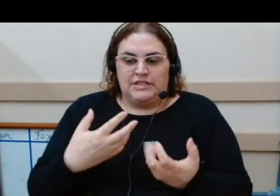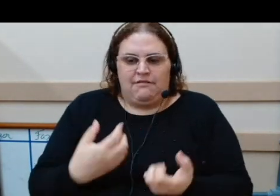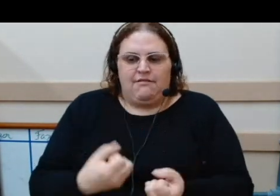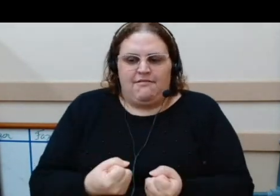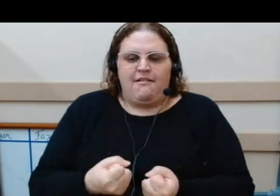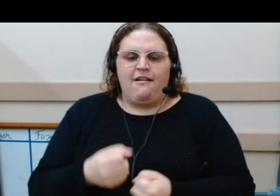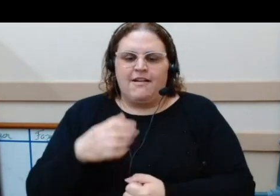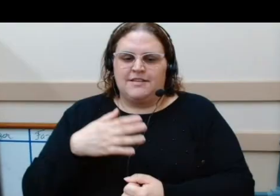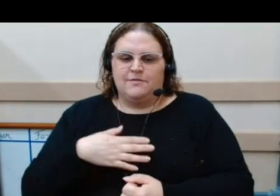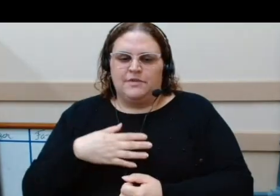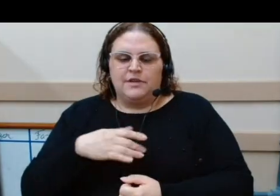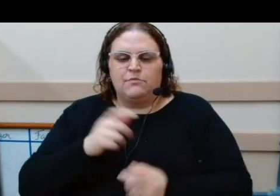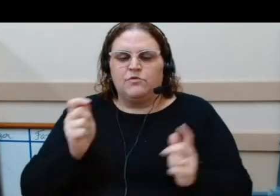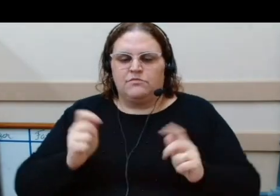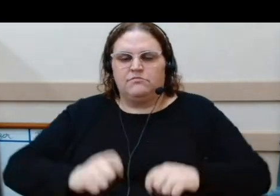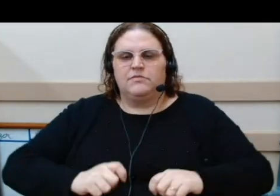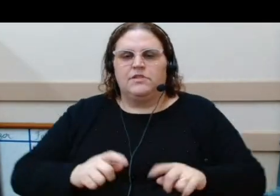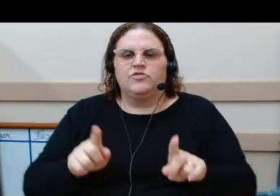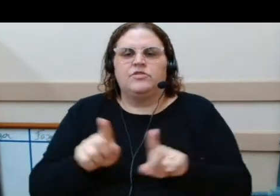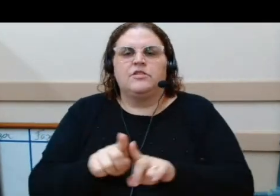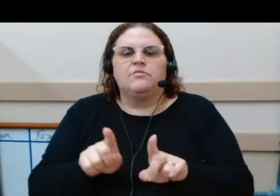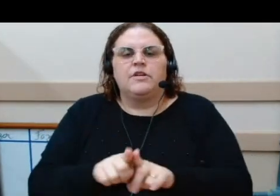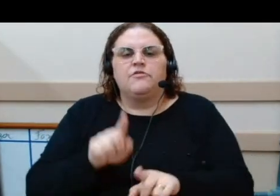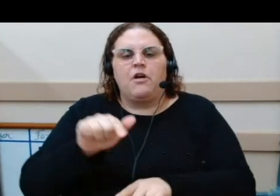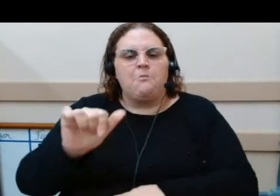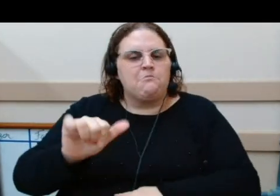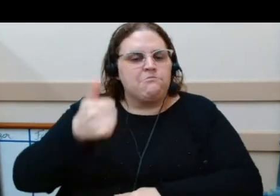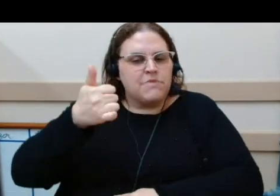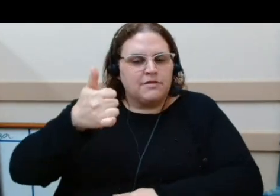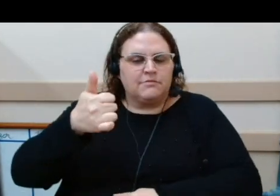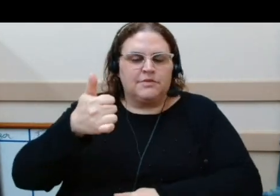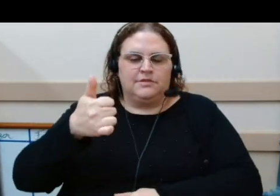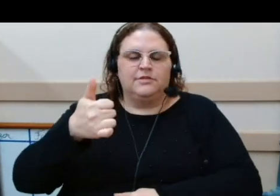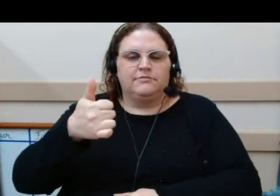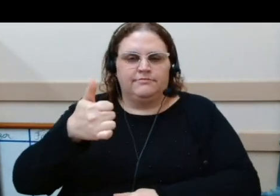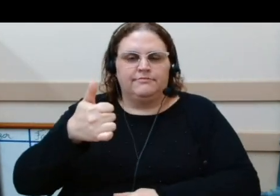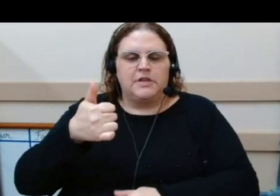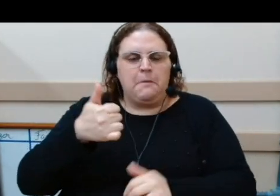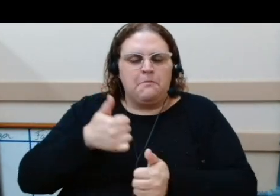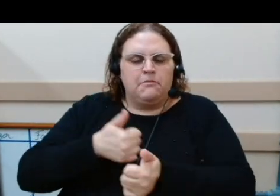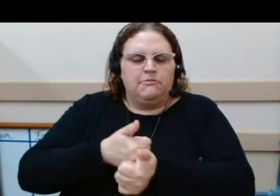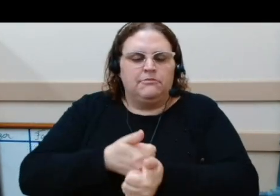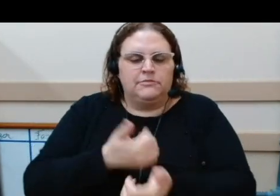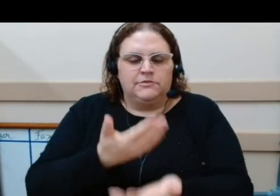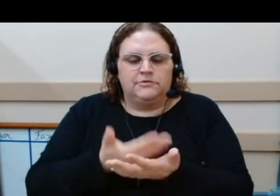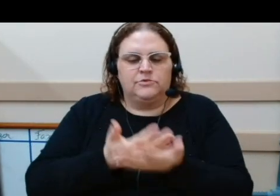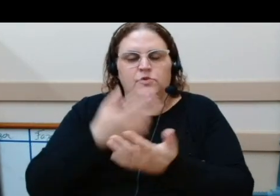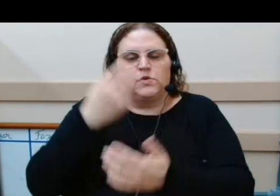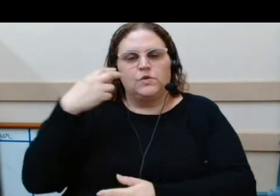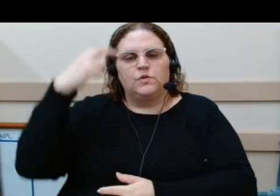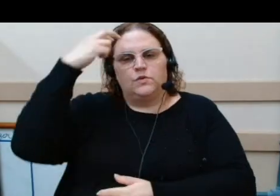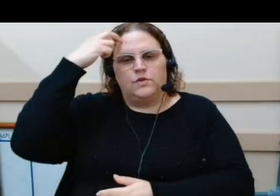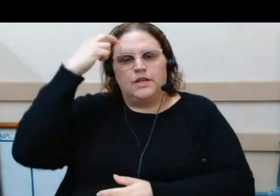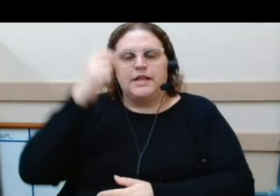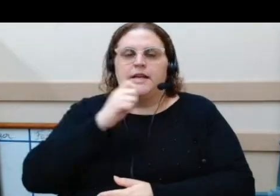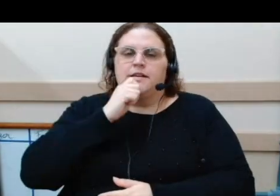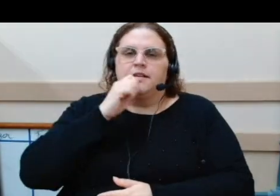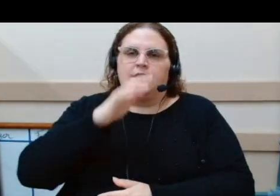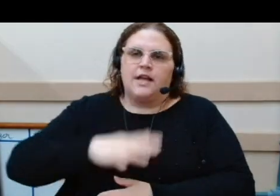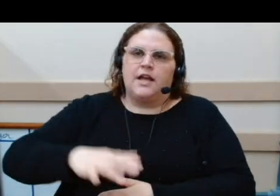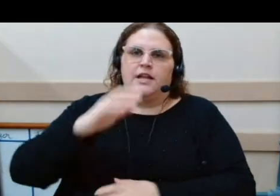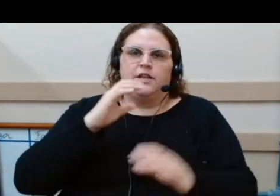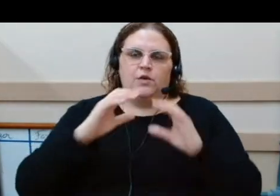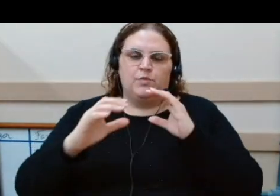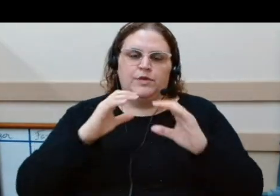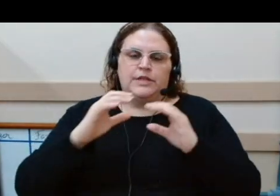possibilidade também foi a primeira que me me aproximou dos estudos culturais ainda na área da comunicação